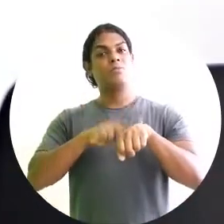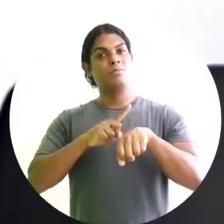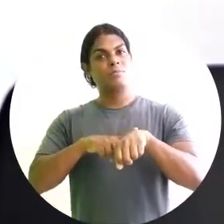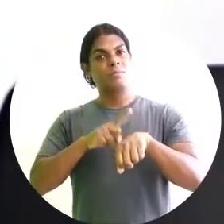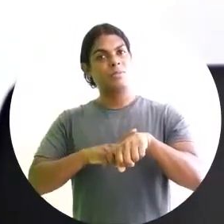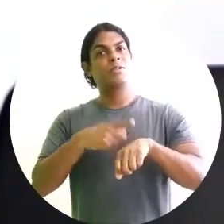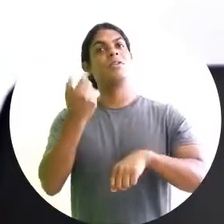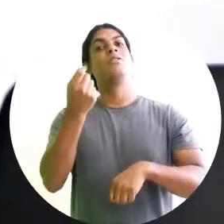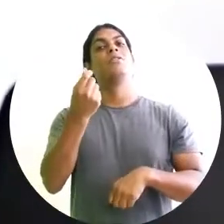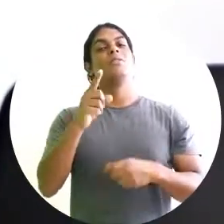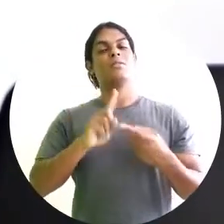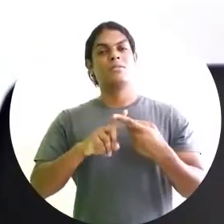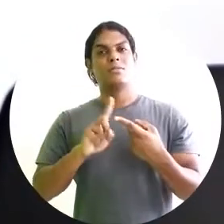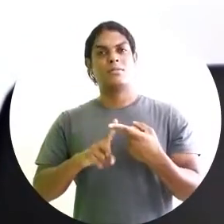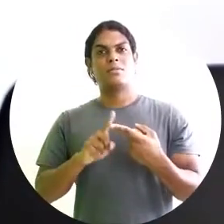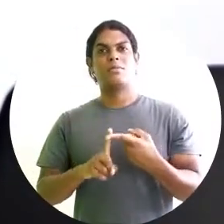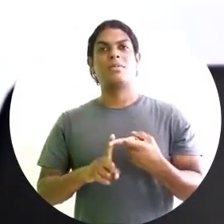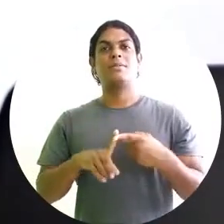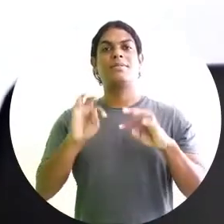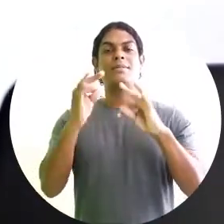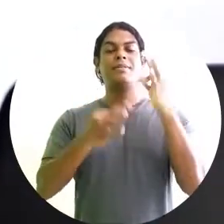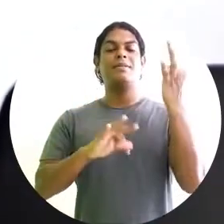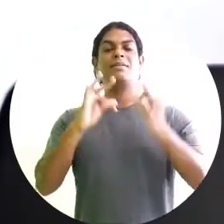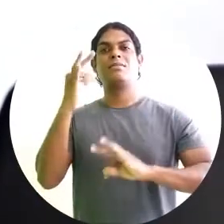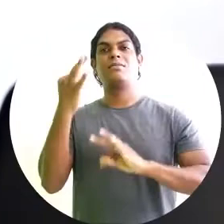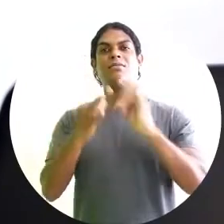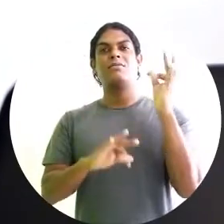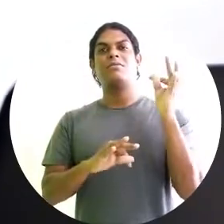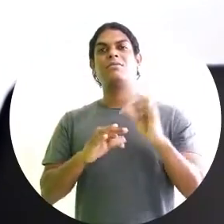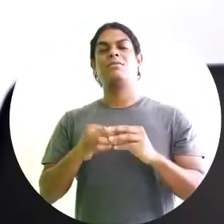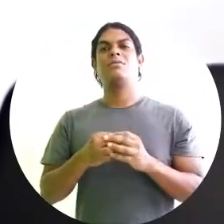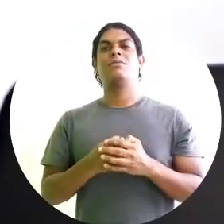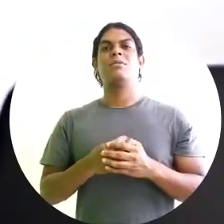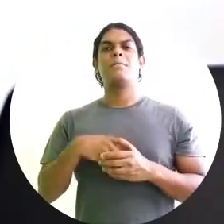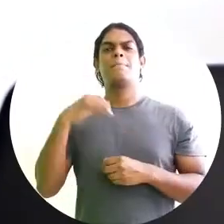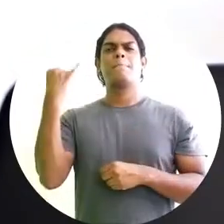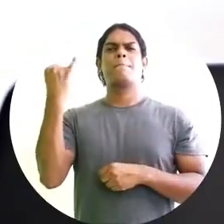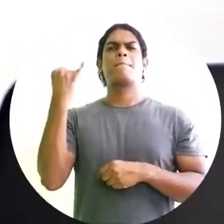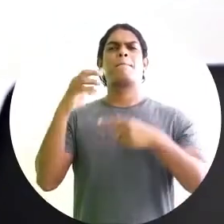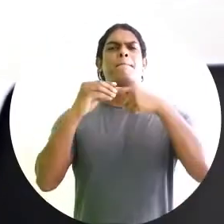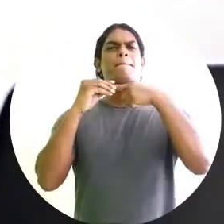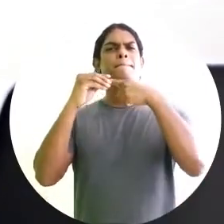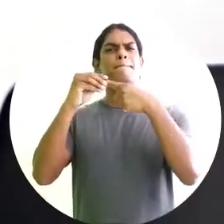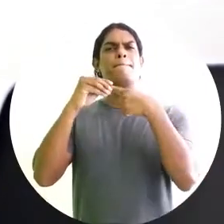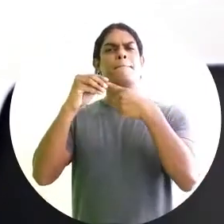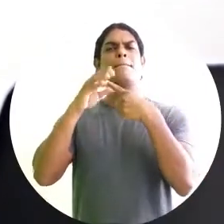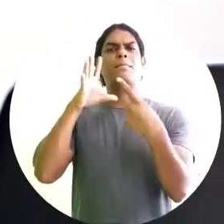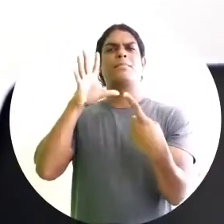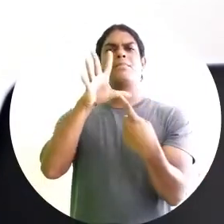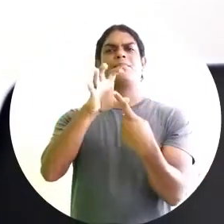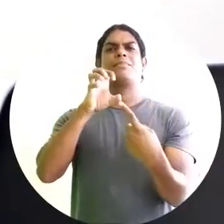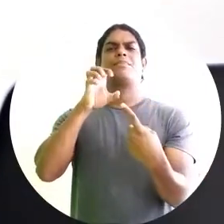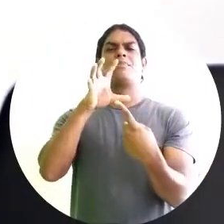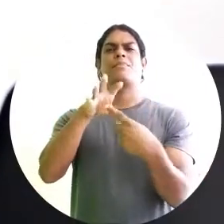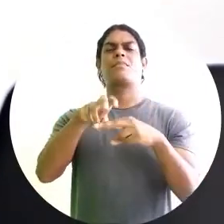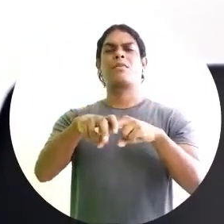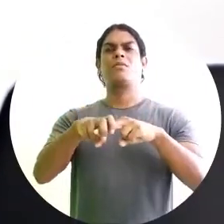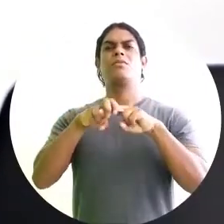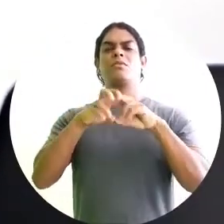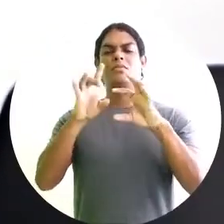e tempo. Então vejam que são diversos fatores e a tecnologia é o principal fator da globalização,